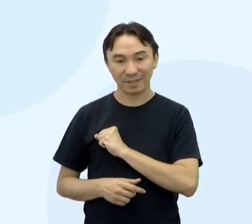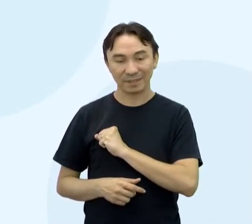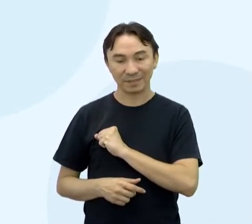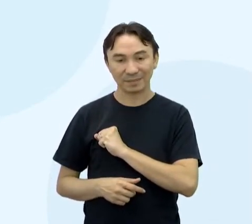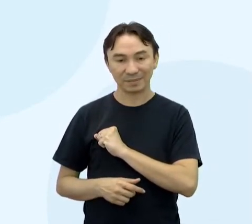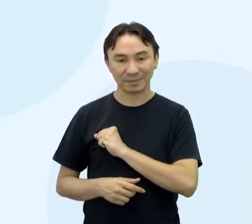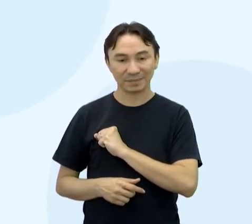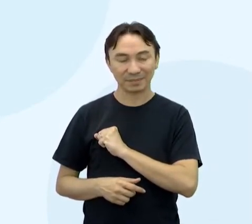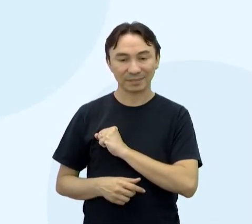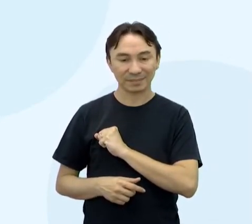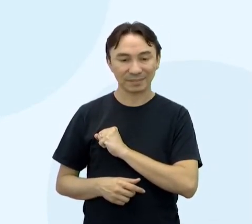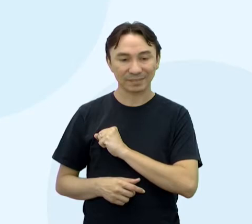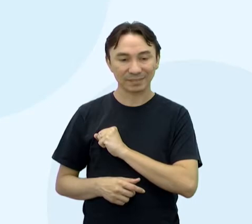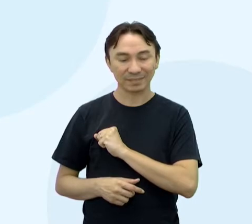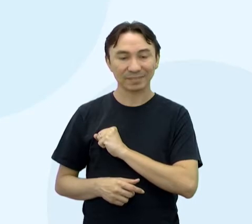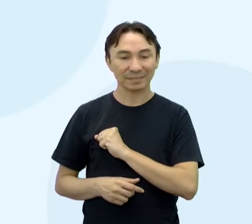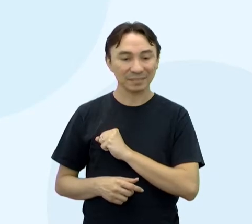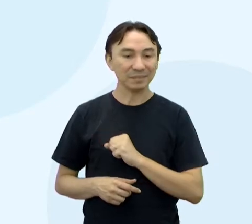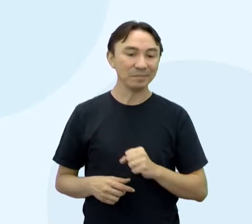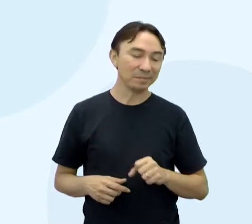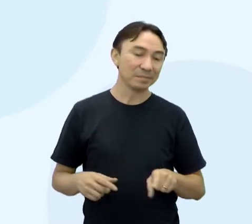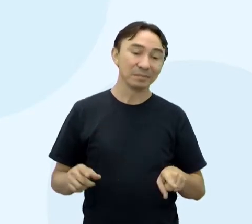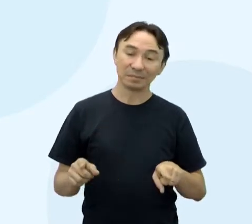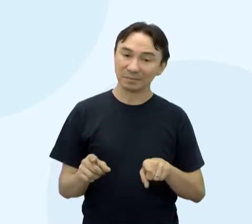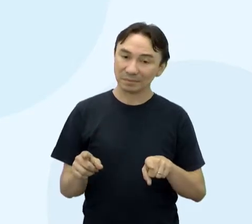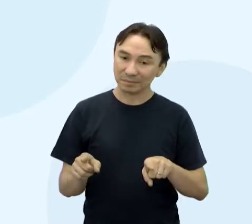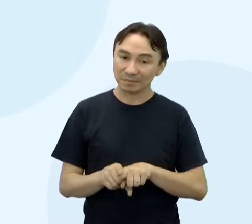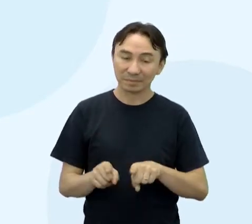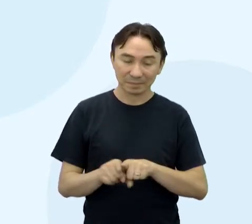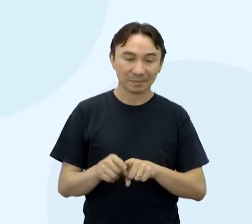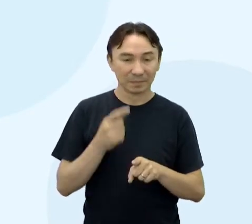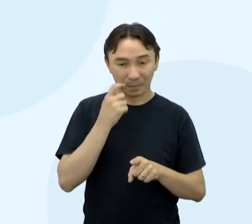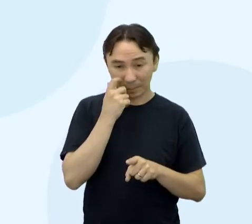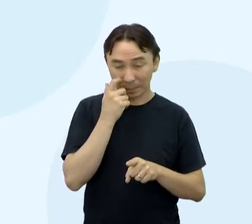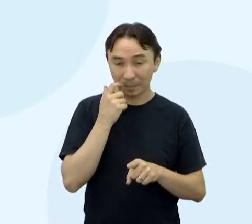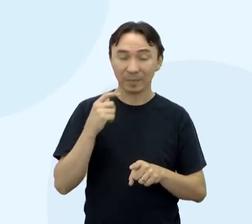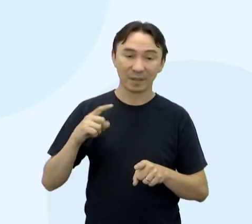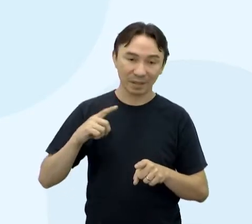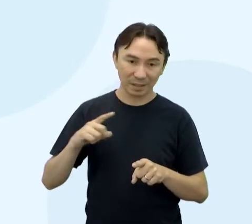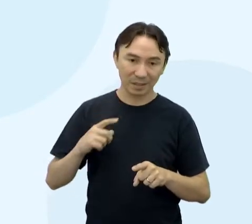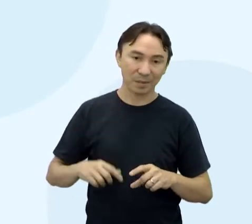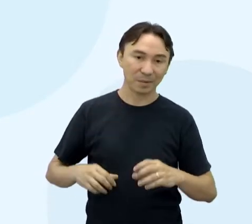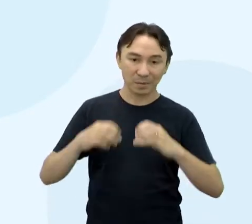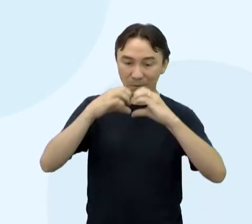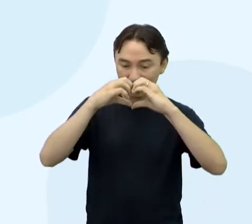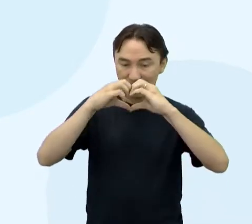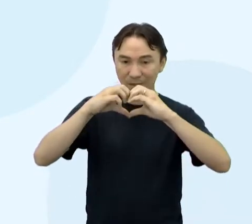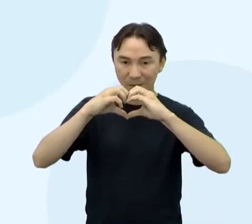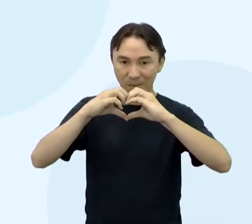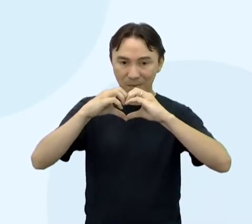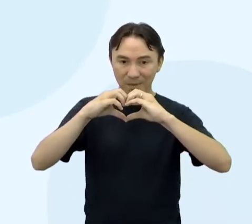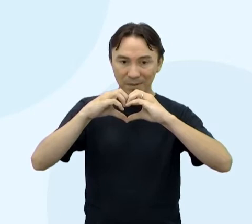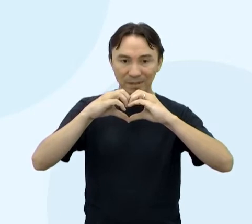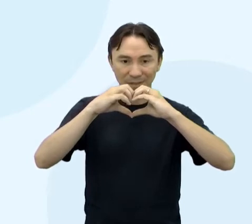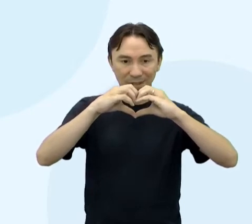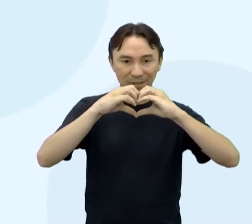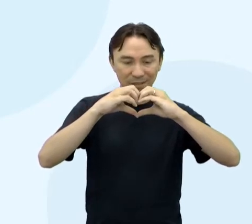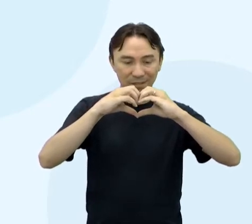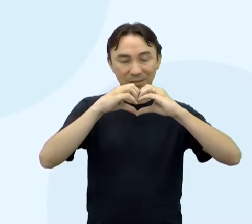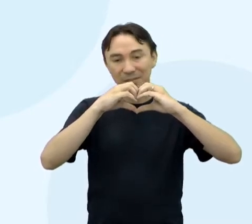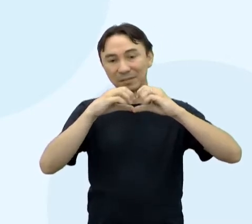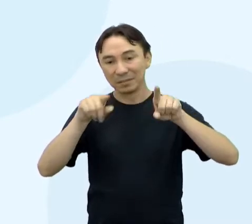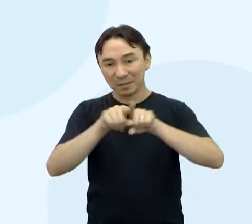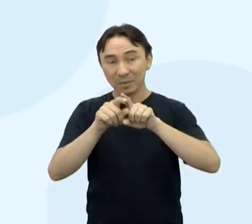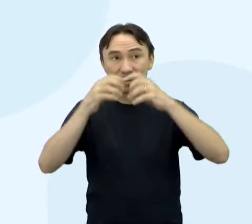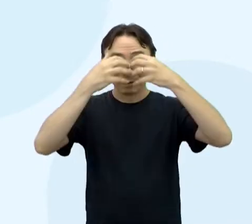relacionada comigo. Vamos lá. Embora a gente tenha aí o coração, a gente tem um cérebro. É, um coração, né, que pensa,